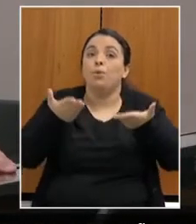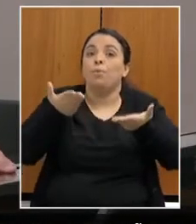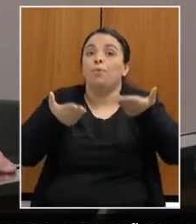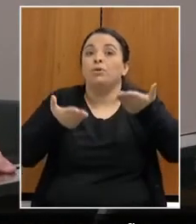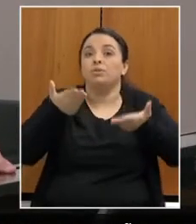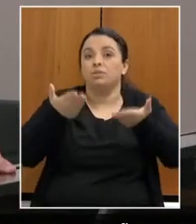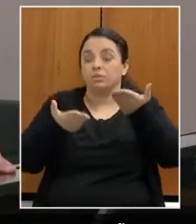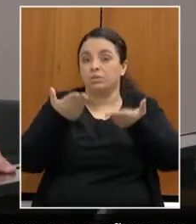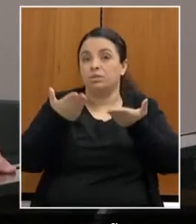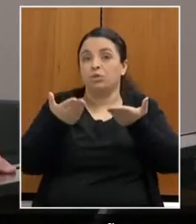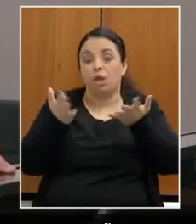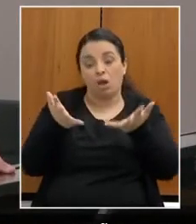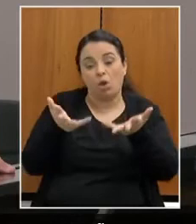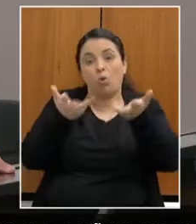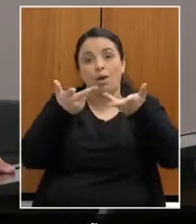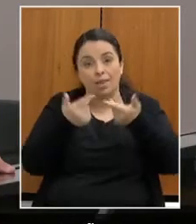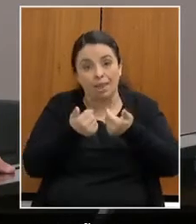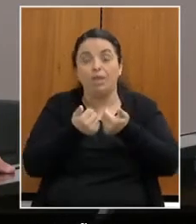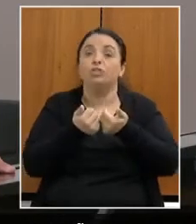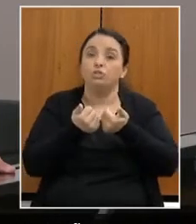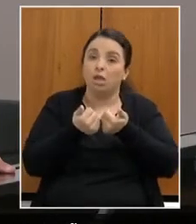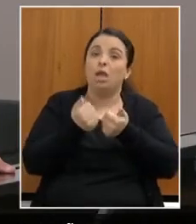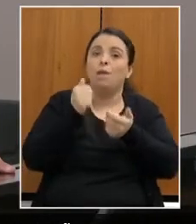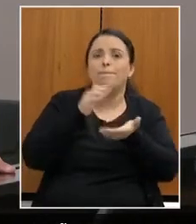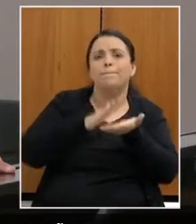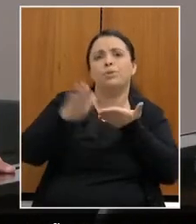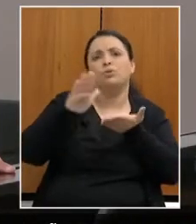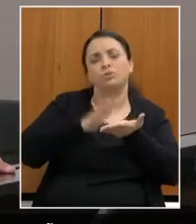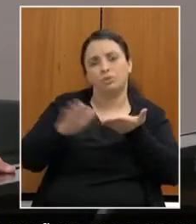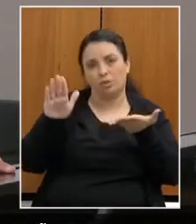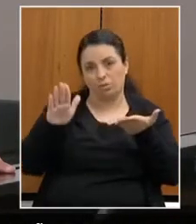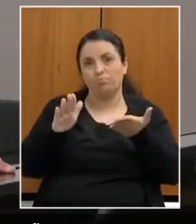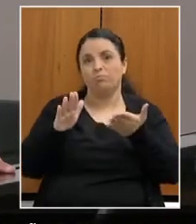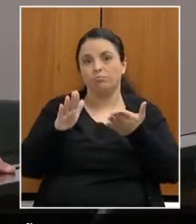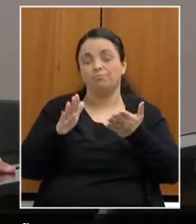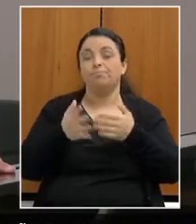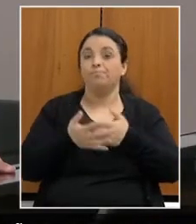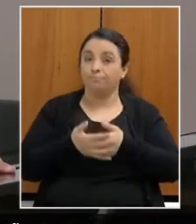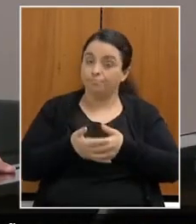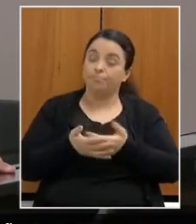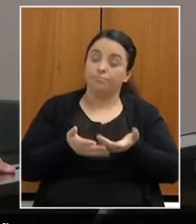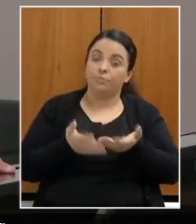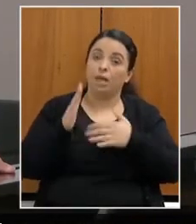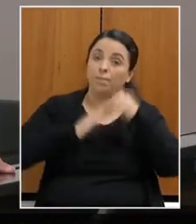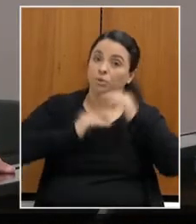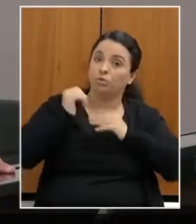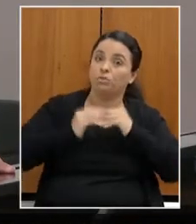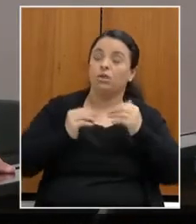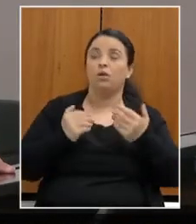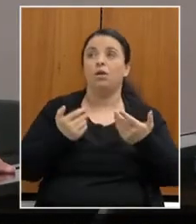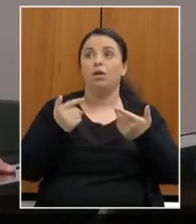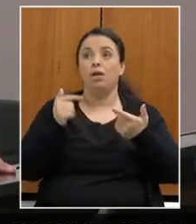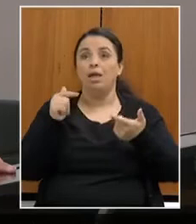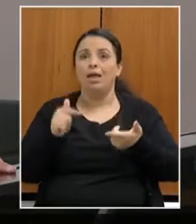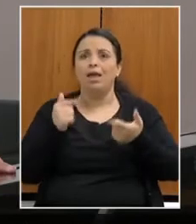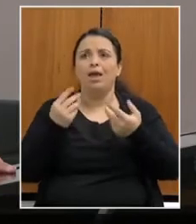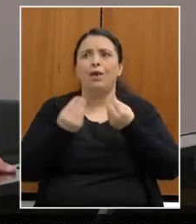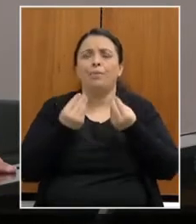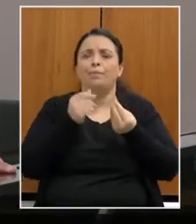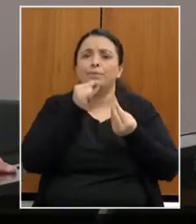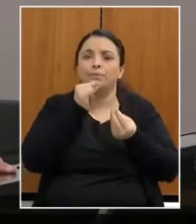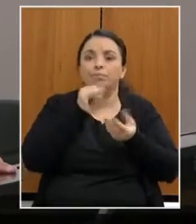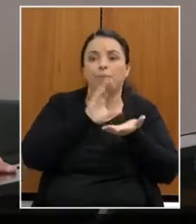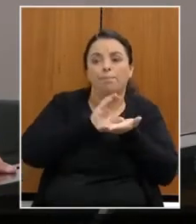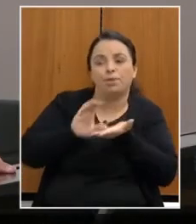valor, ou seja, qualidade e produção. Então, uma forma de dar o recurso para o território.